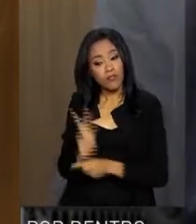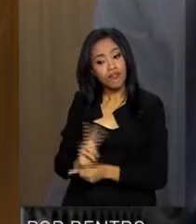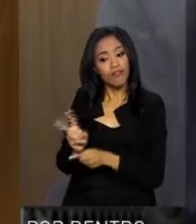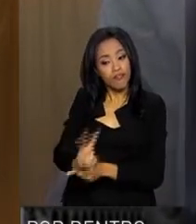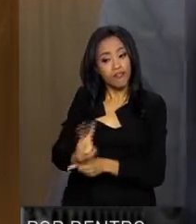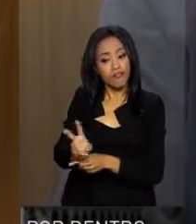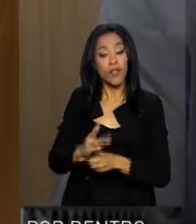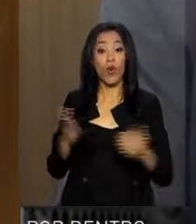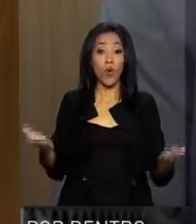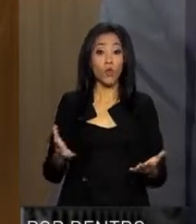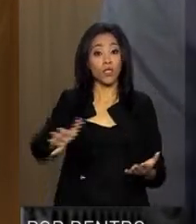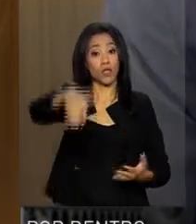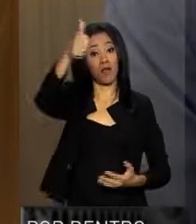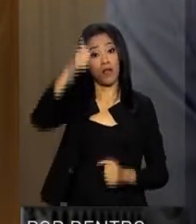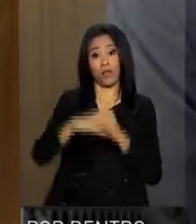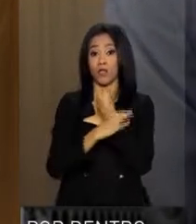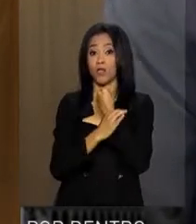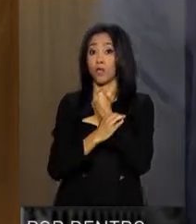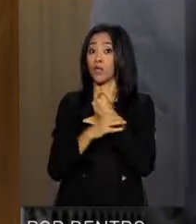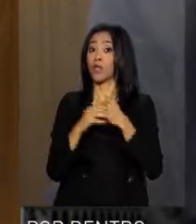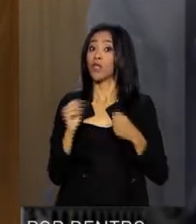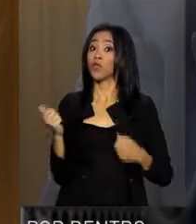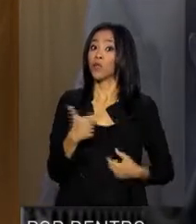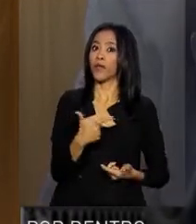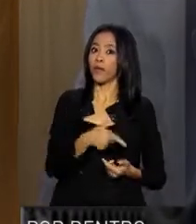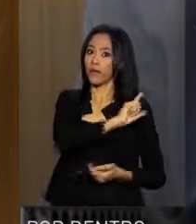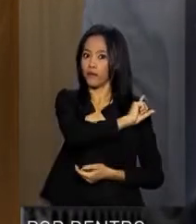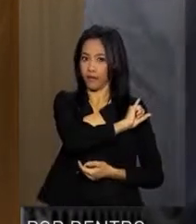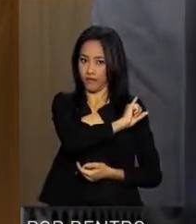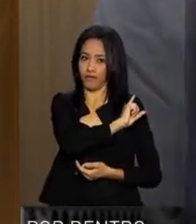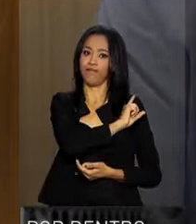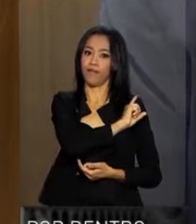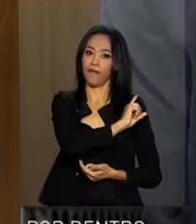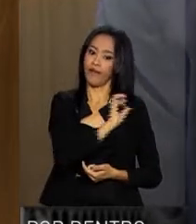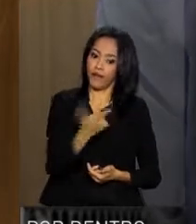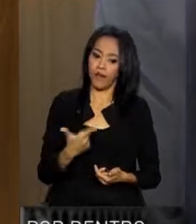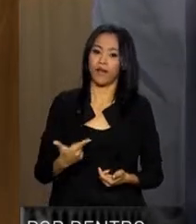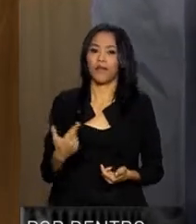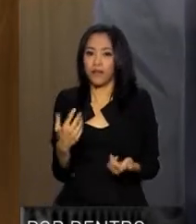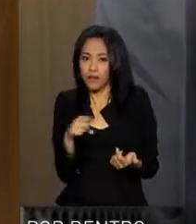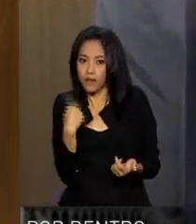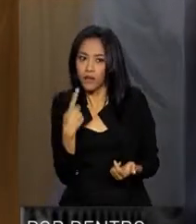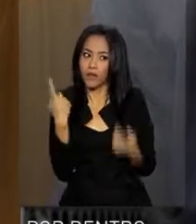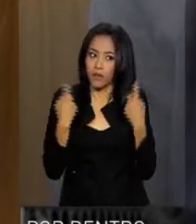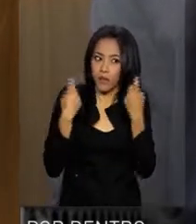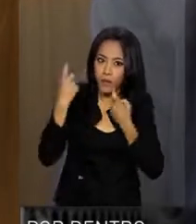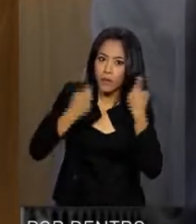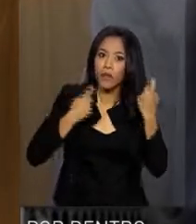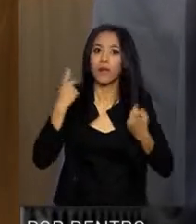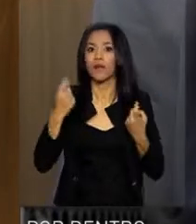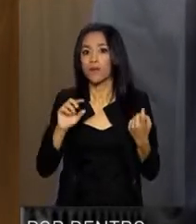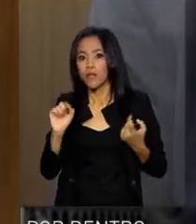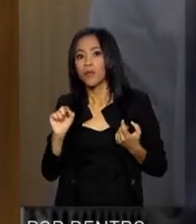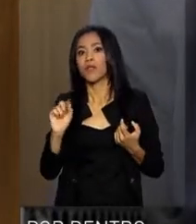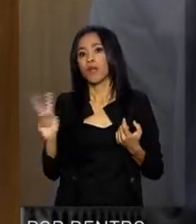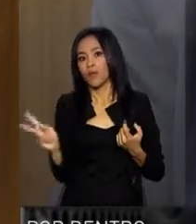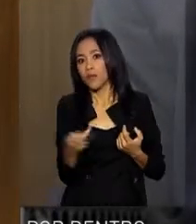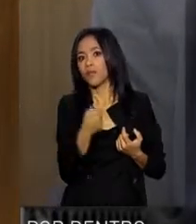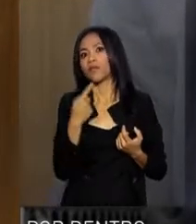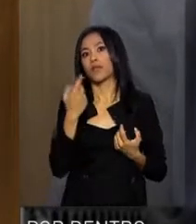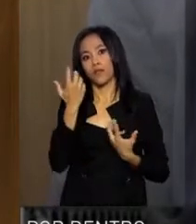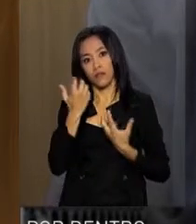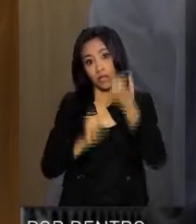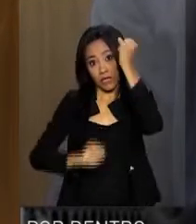segura do que quando nós entramos no ministério mas é lógico que nos deixa sempre muito preocupado com a situação de determinadas